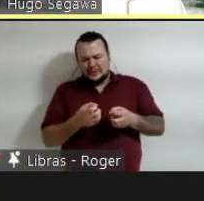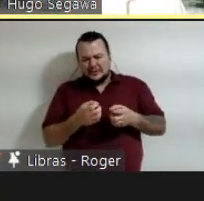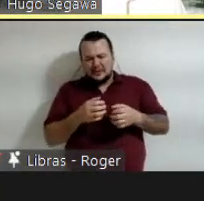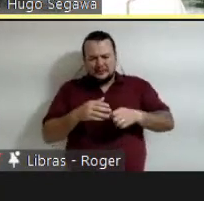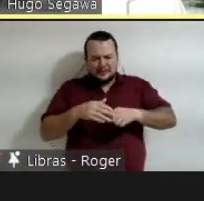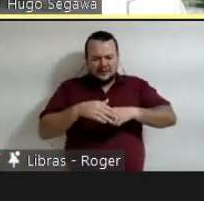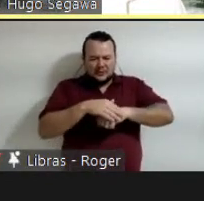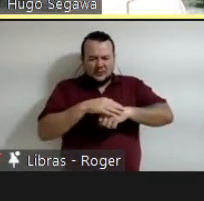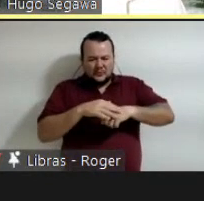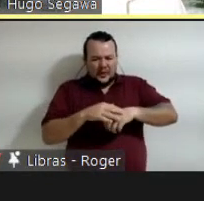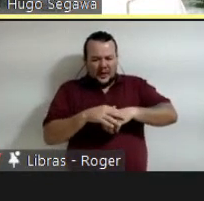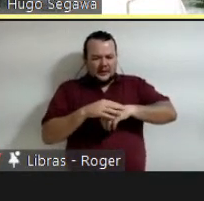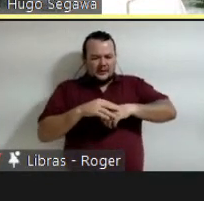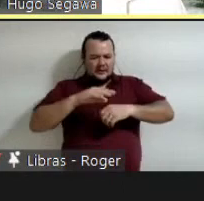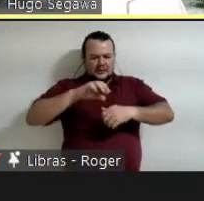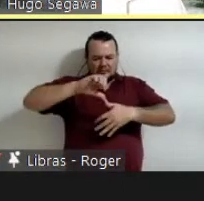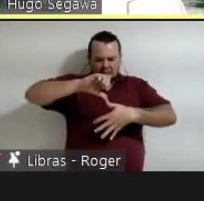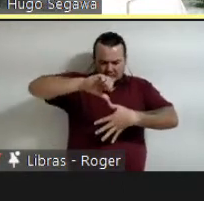Latina.